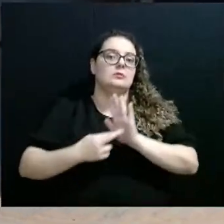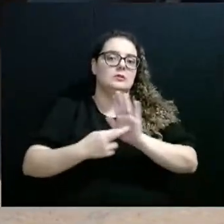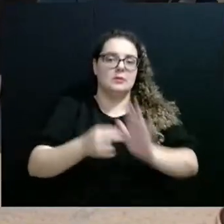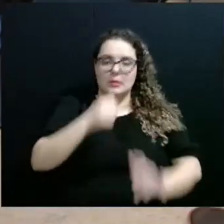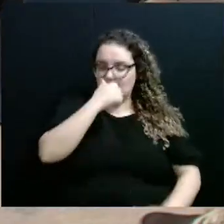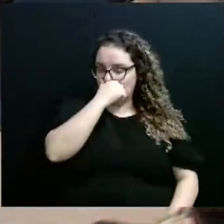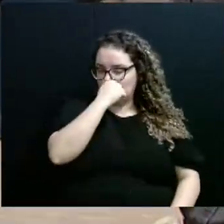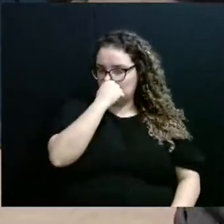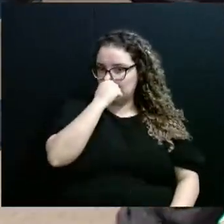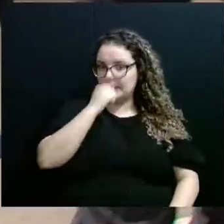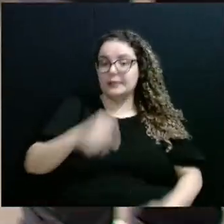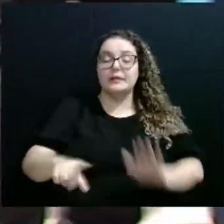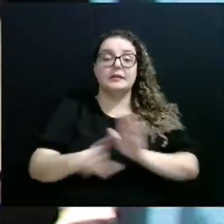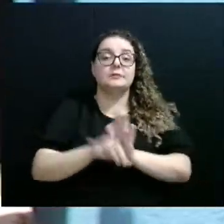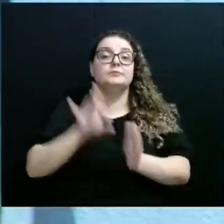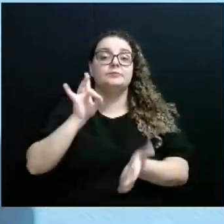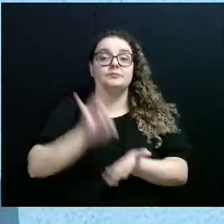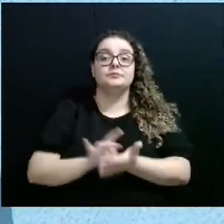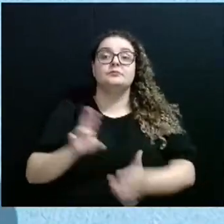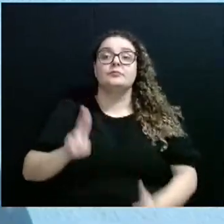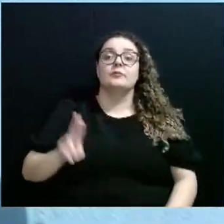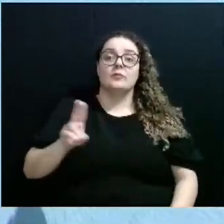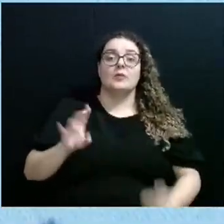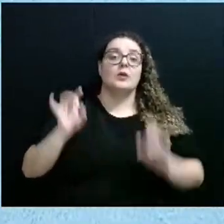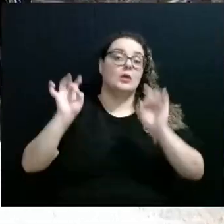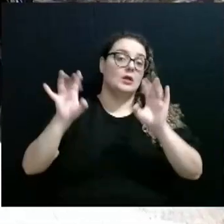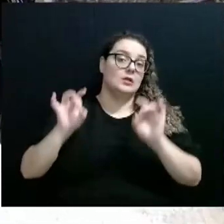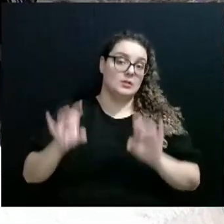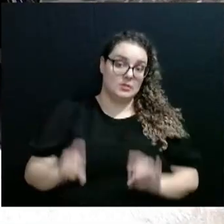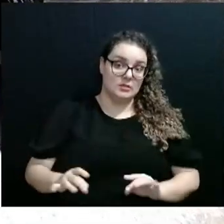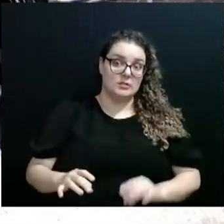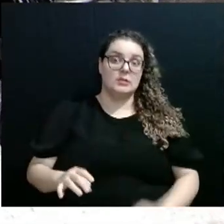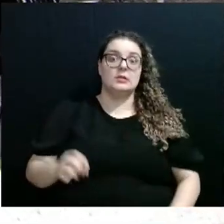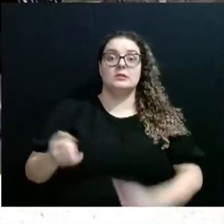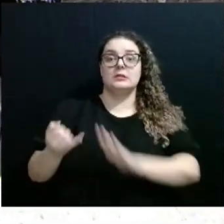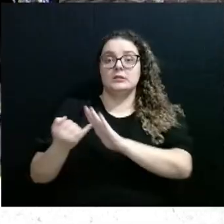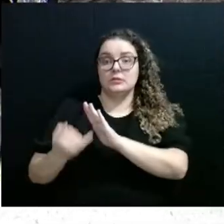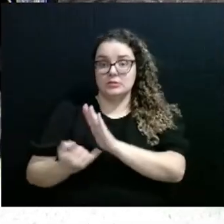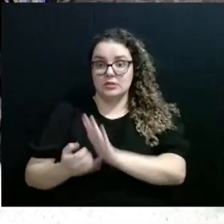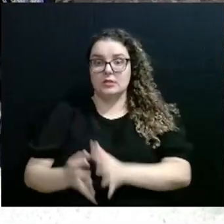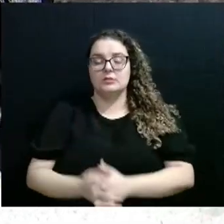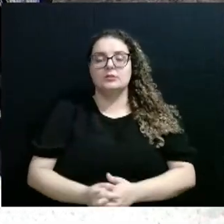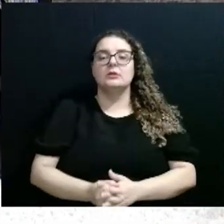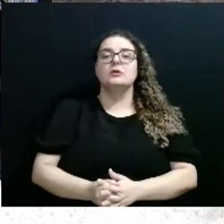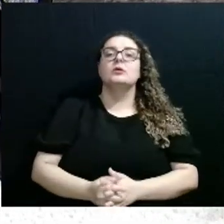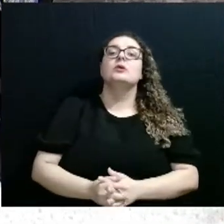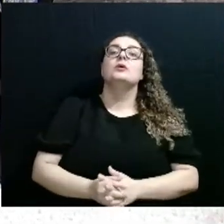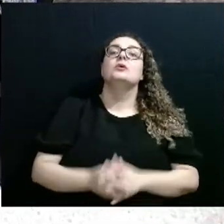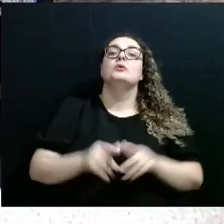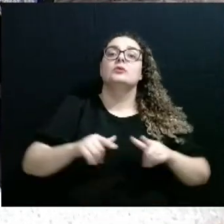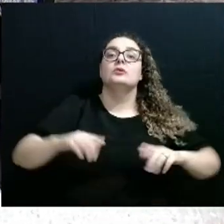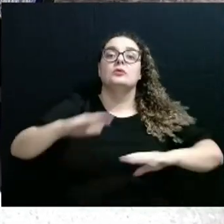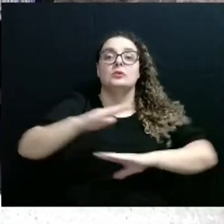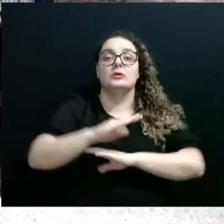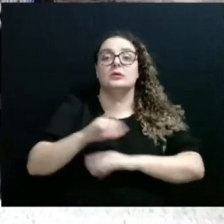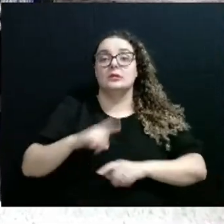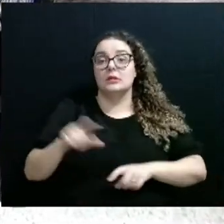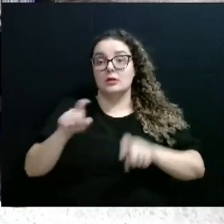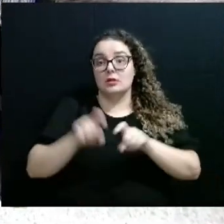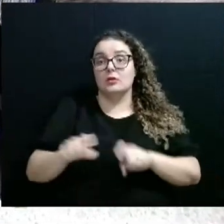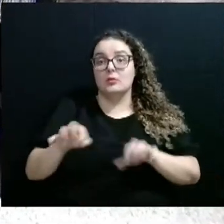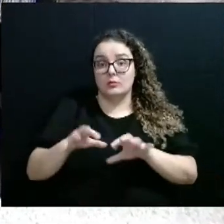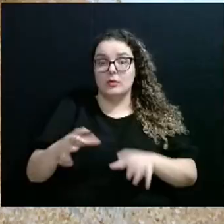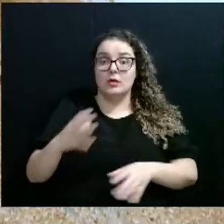constituídas para o uso exclusivo dessas entidades. Nos lotes da Câmara, há computadores, incluindo os teclados